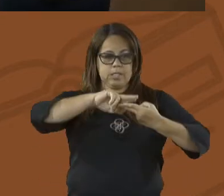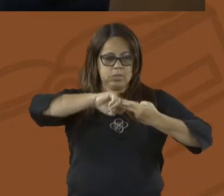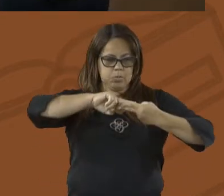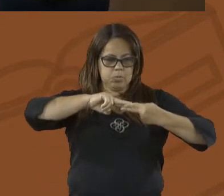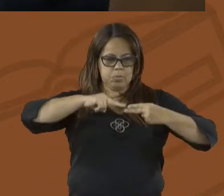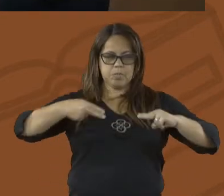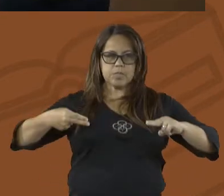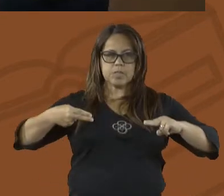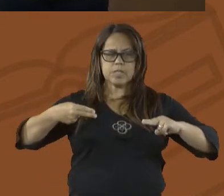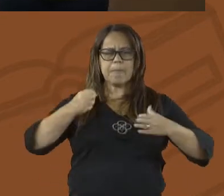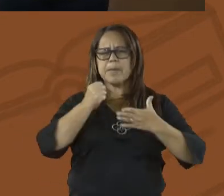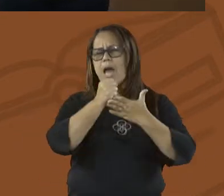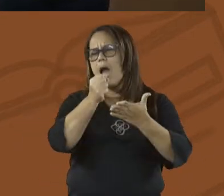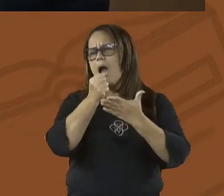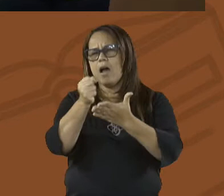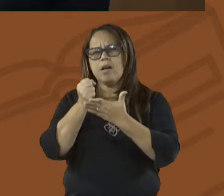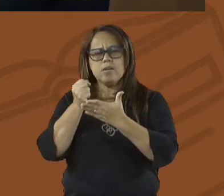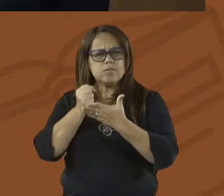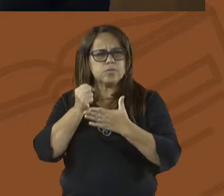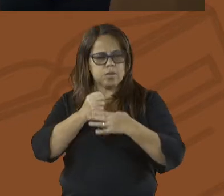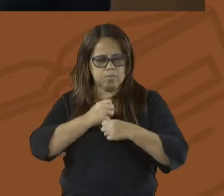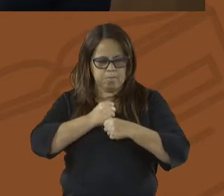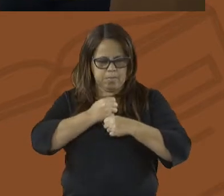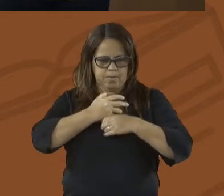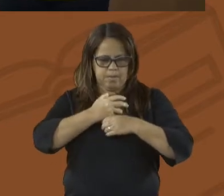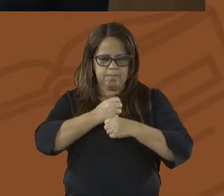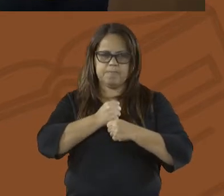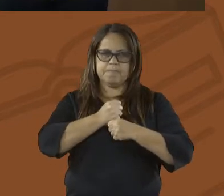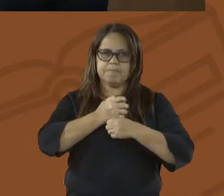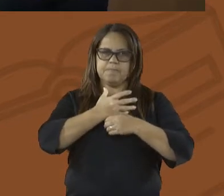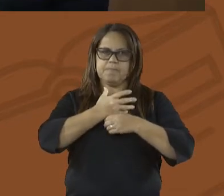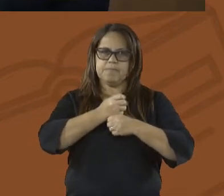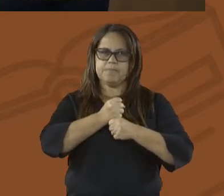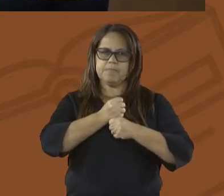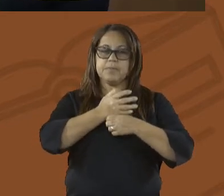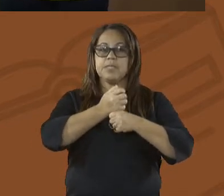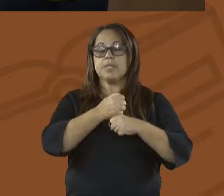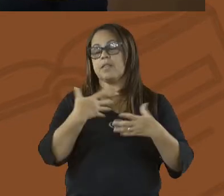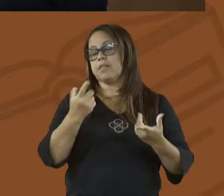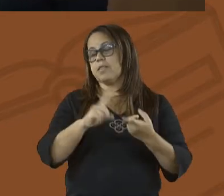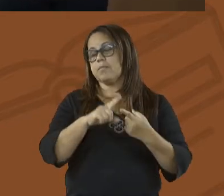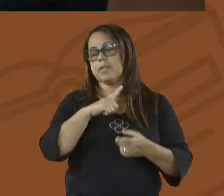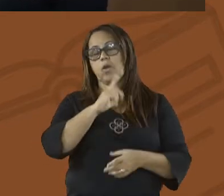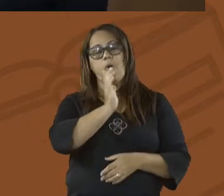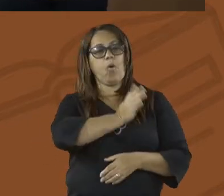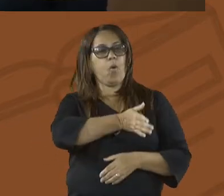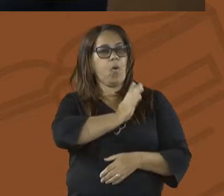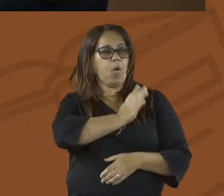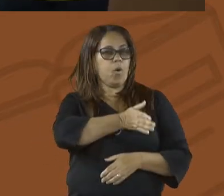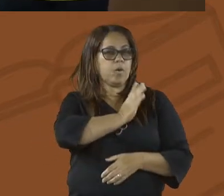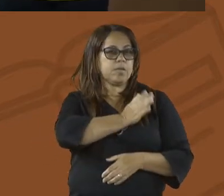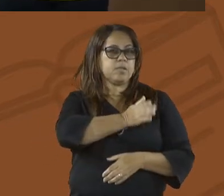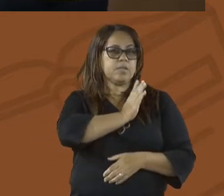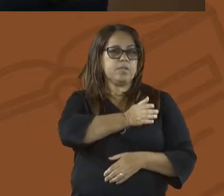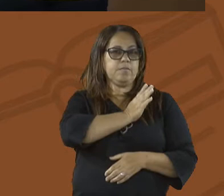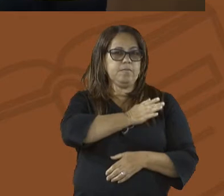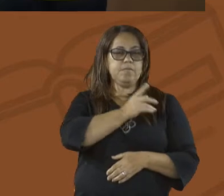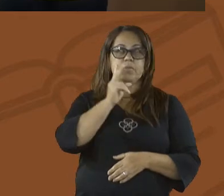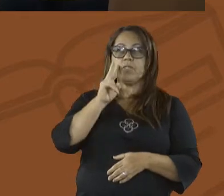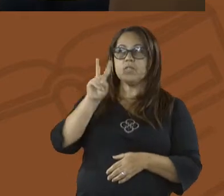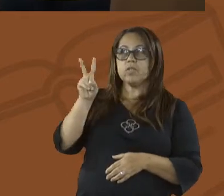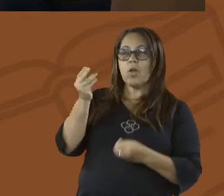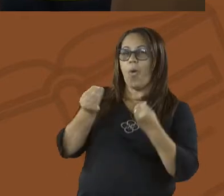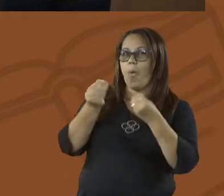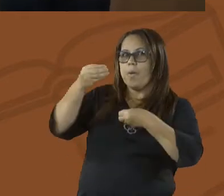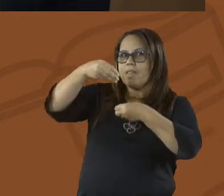é justamente para ajudar ali nesse bombeamento, de contrair e relaxar. E aí a gente tem o coração, ele tá com um corte transversal para a gente ver